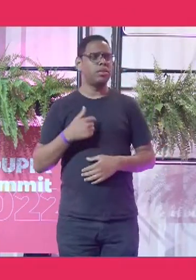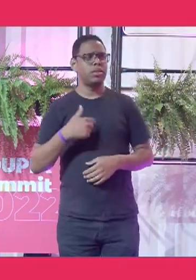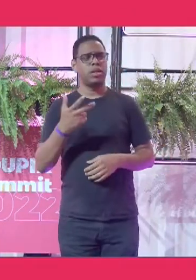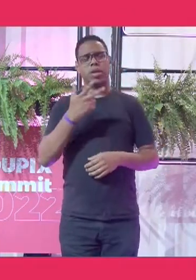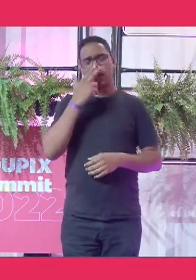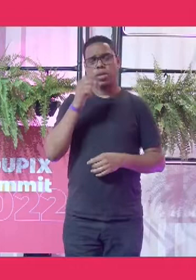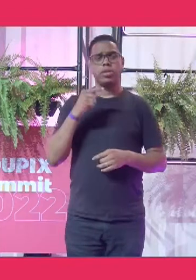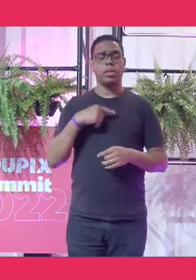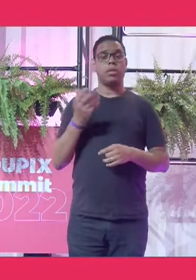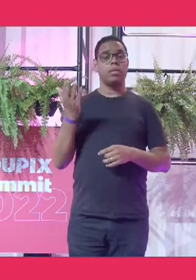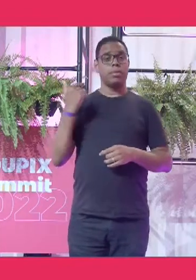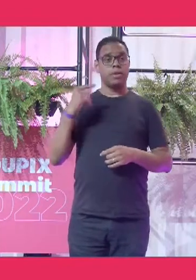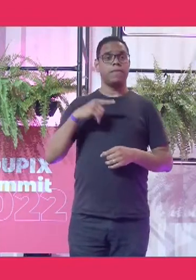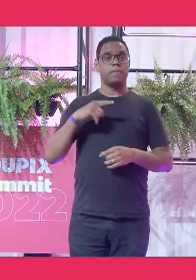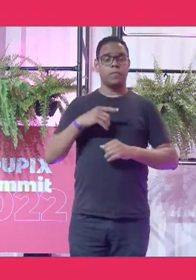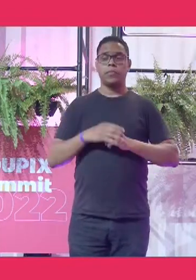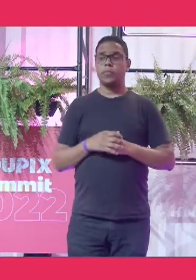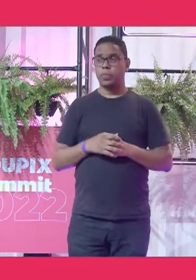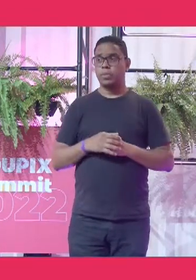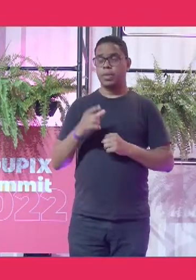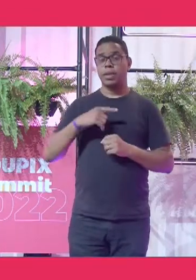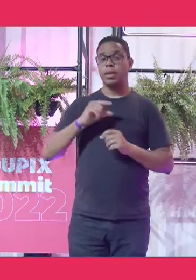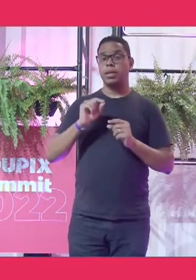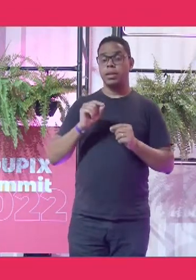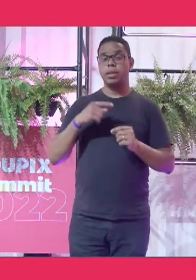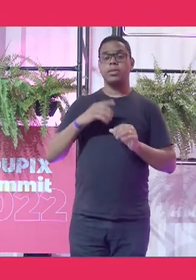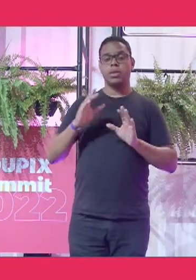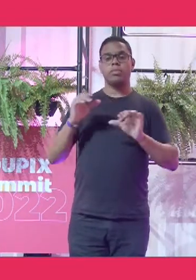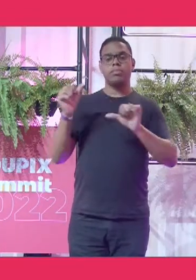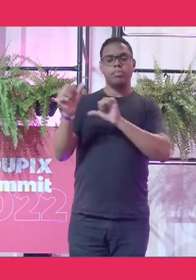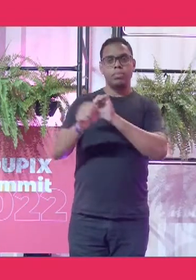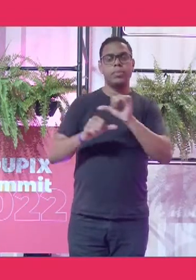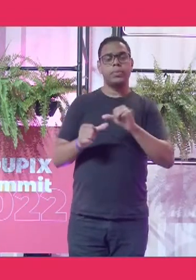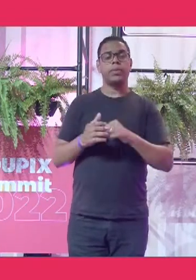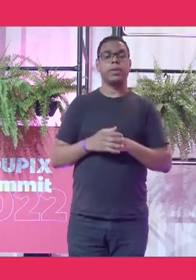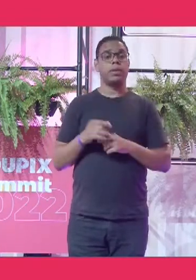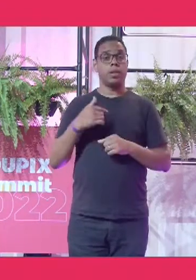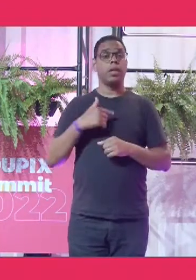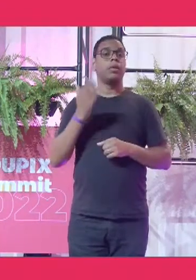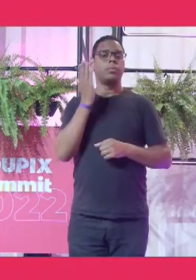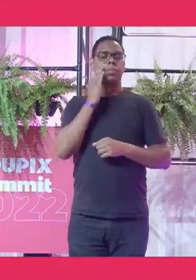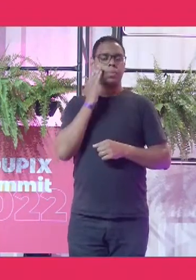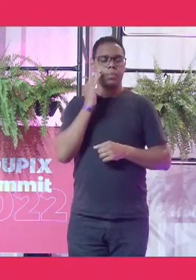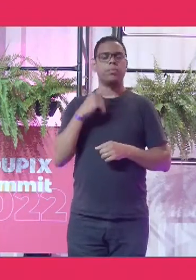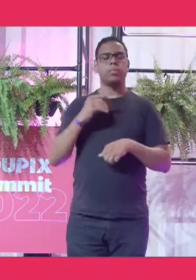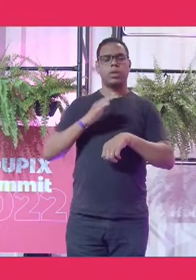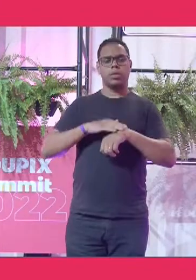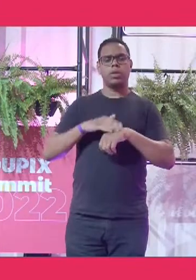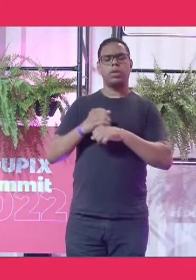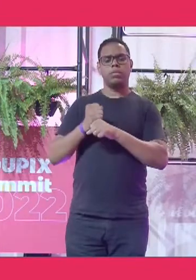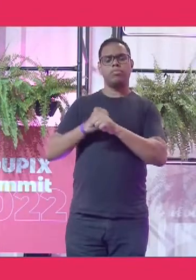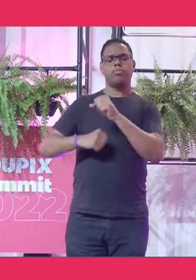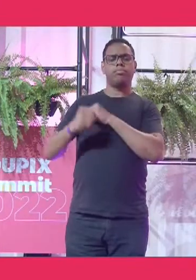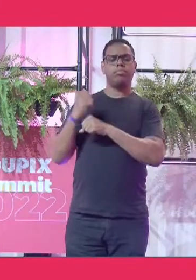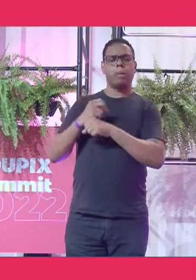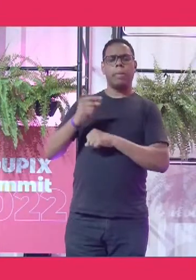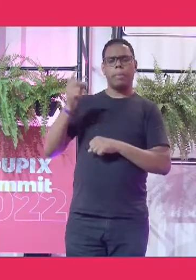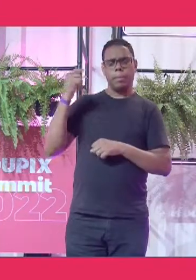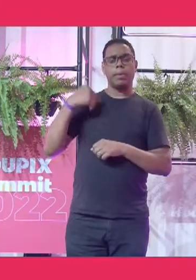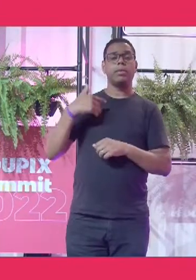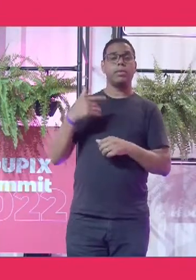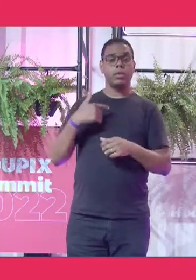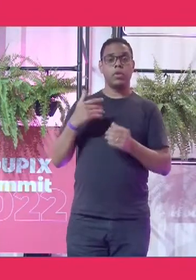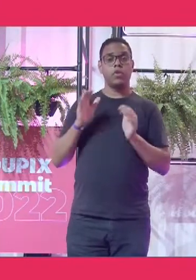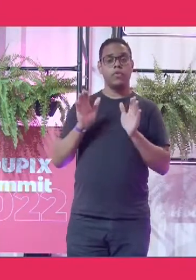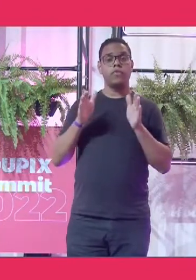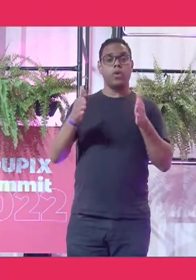acho que, recentemente, uma coisa que tem transformado... Porque eu entendi, durante há muitos anos na minha vida, que o meu foco